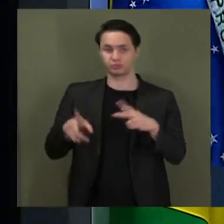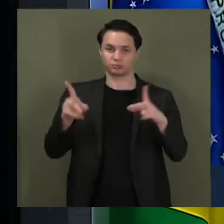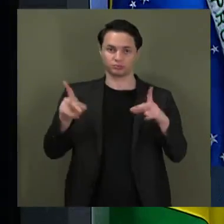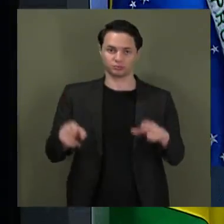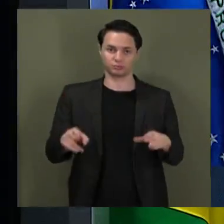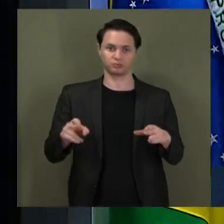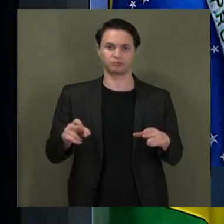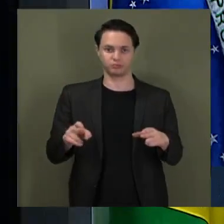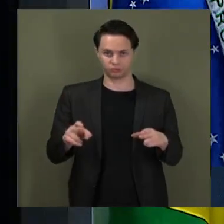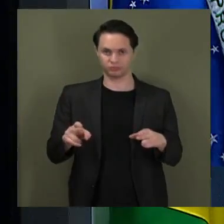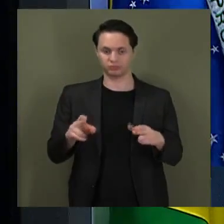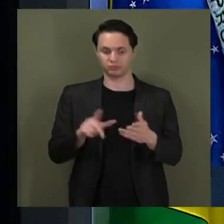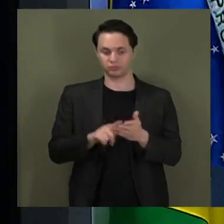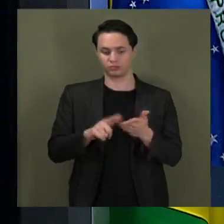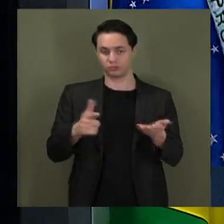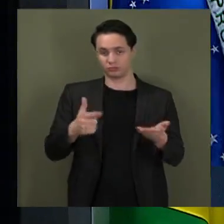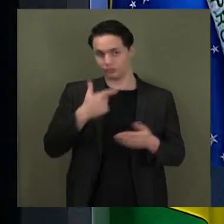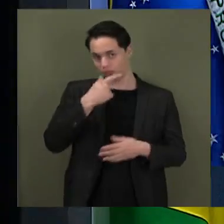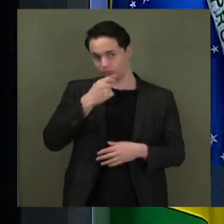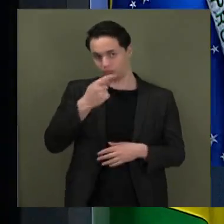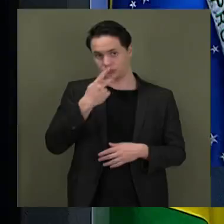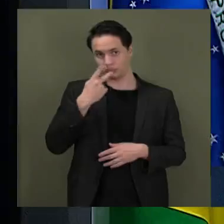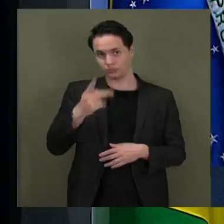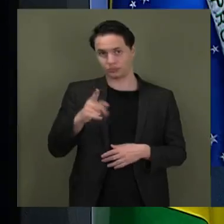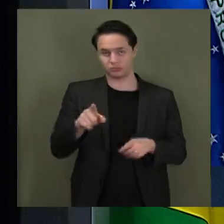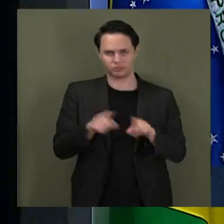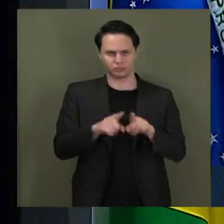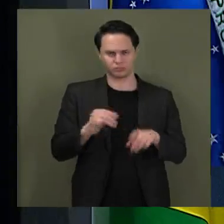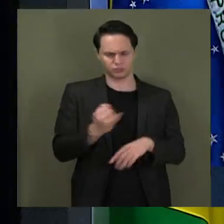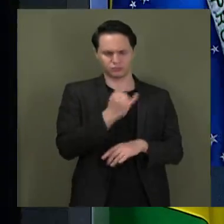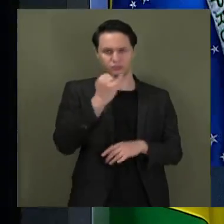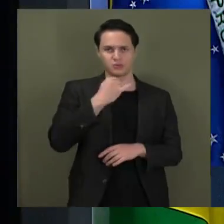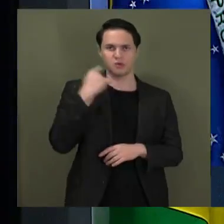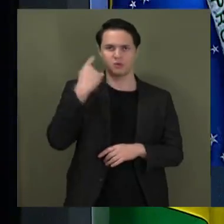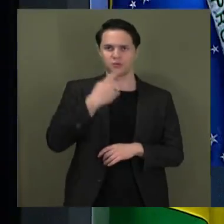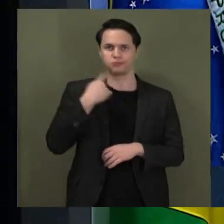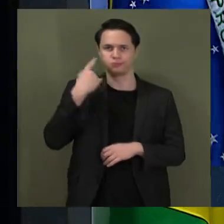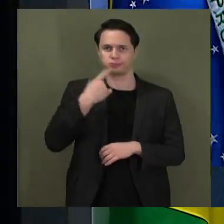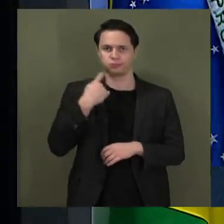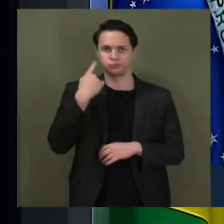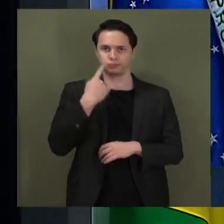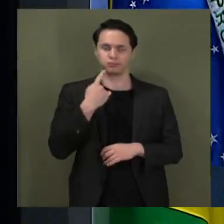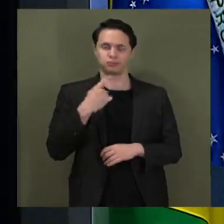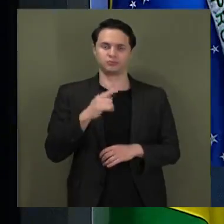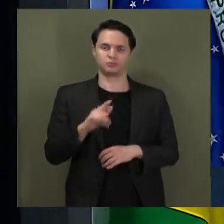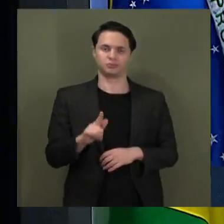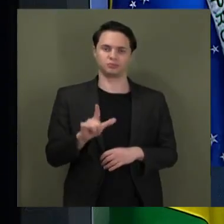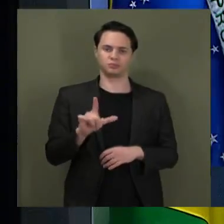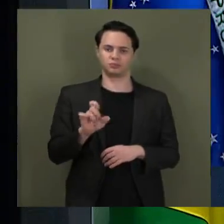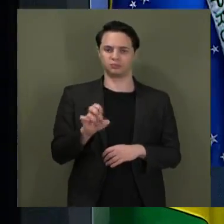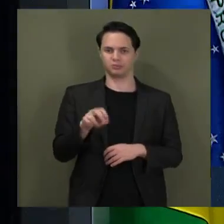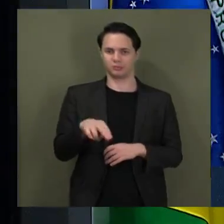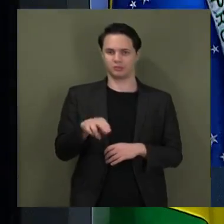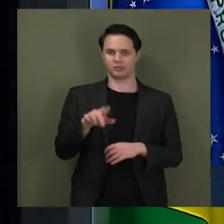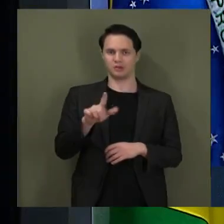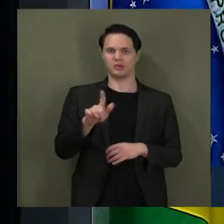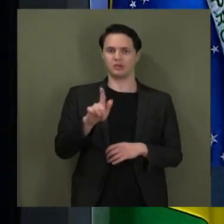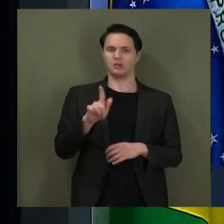outro importante jornalista e também advogado, Glenn